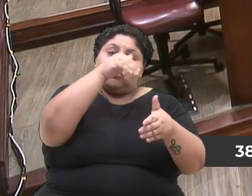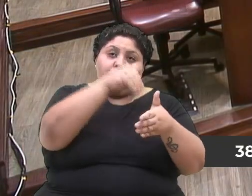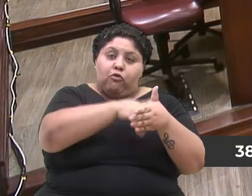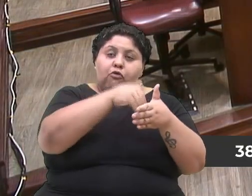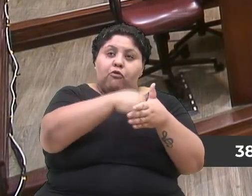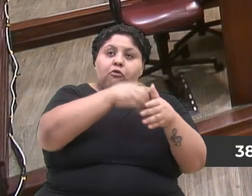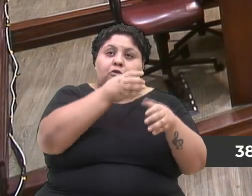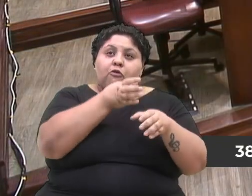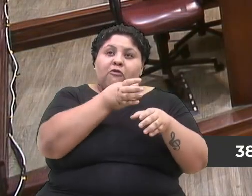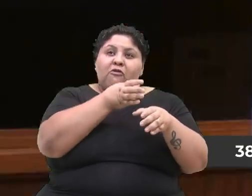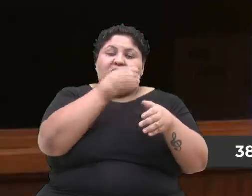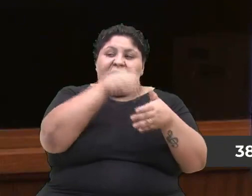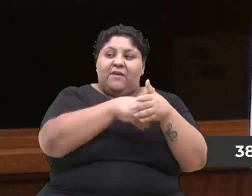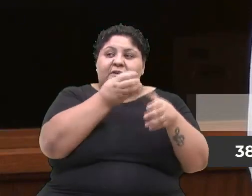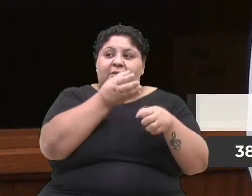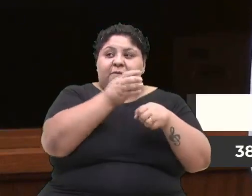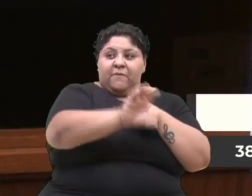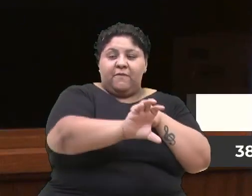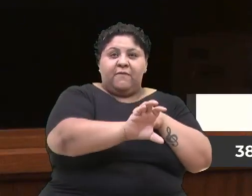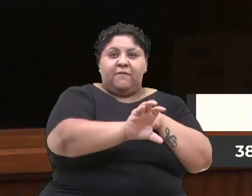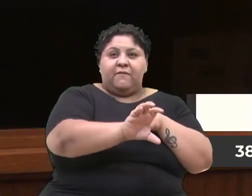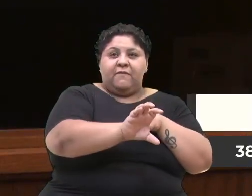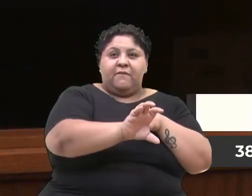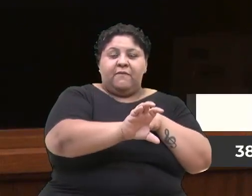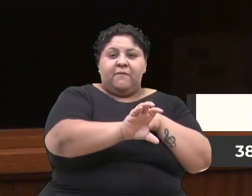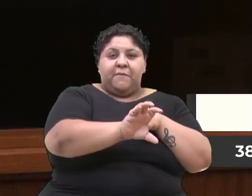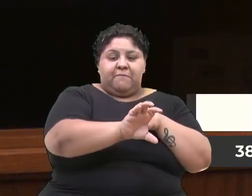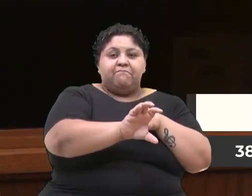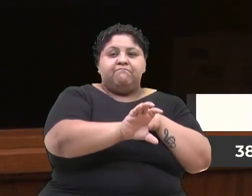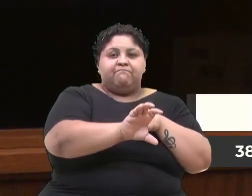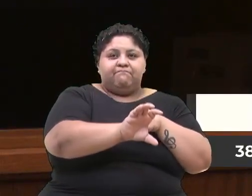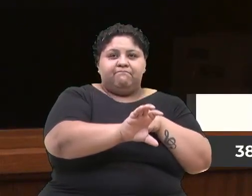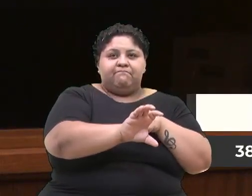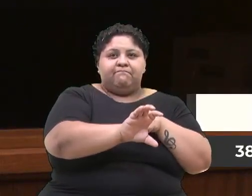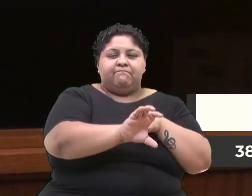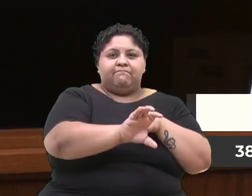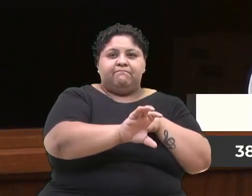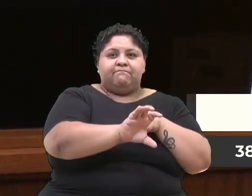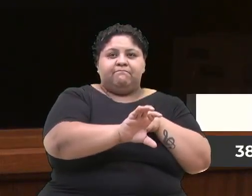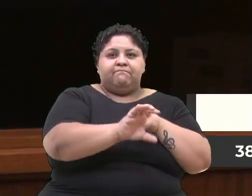ao veto, né? Votarei pela derrubada do veto. É